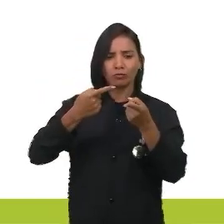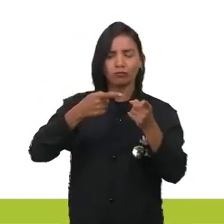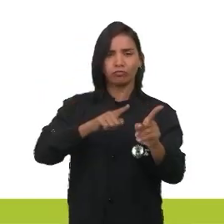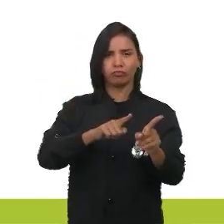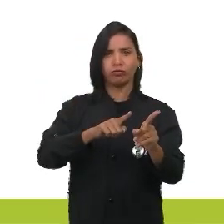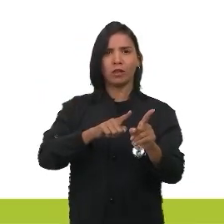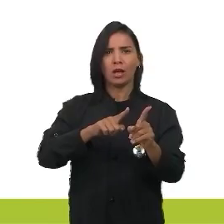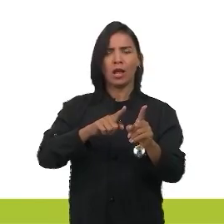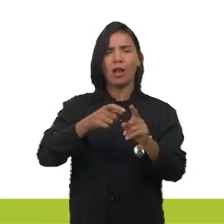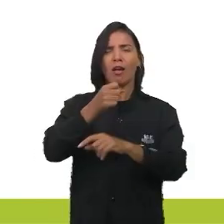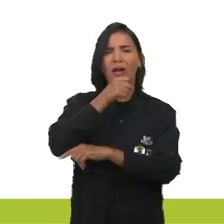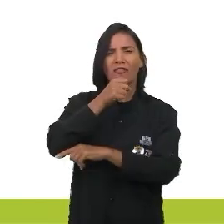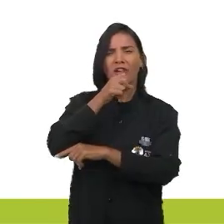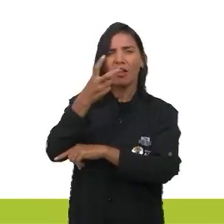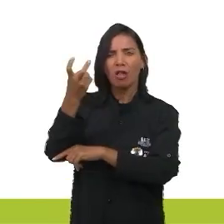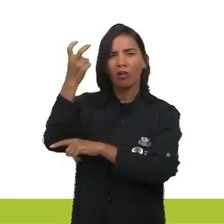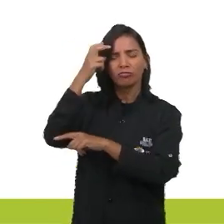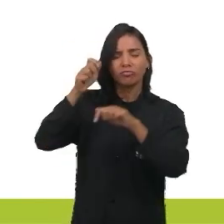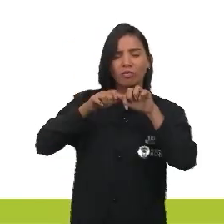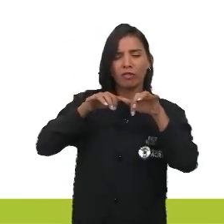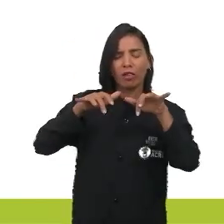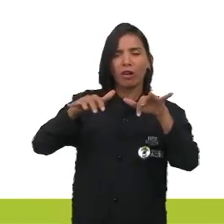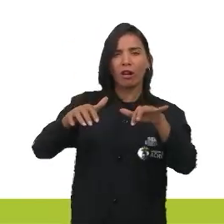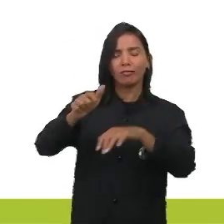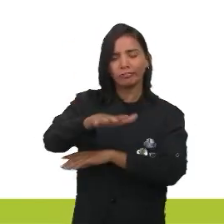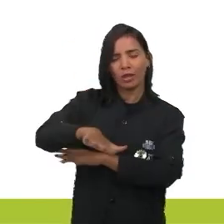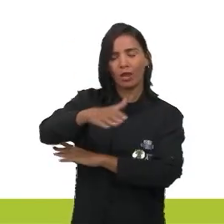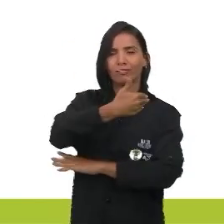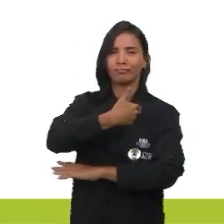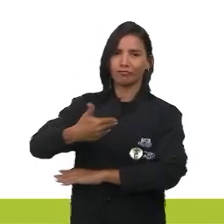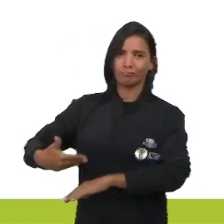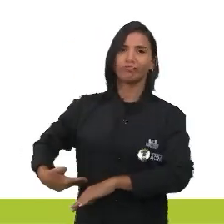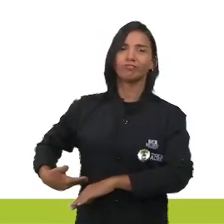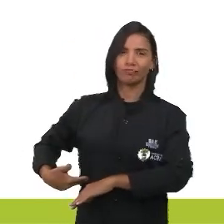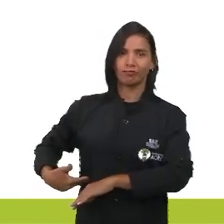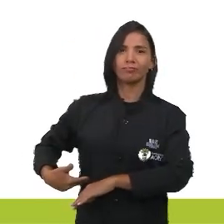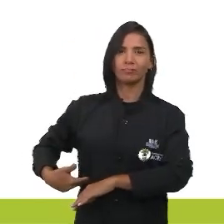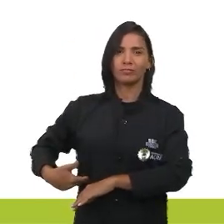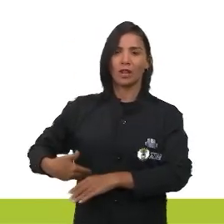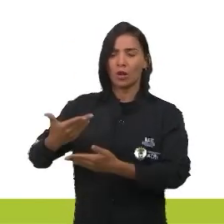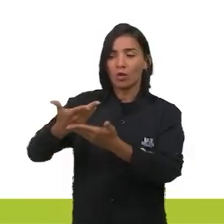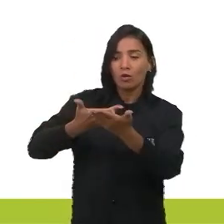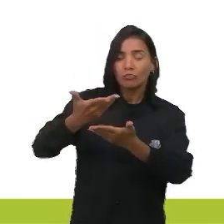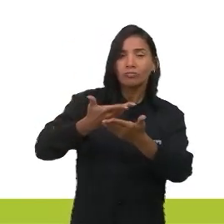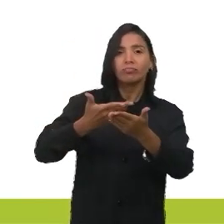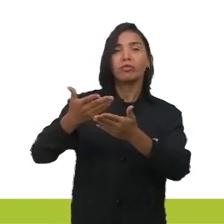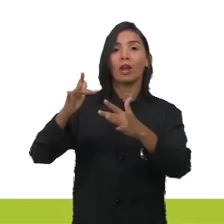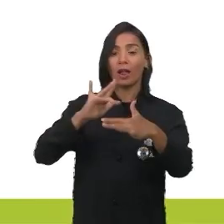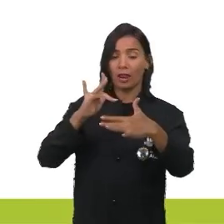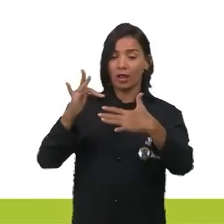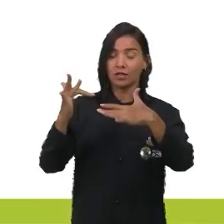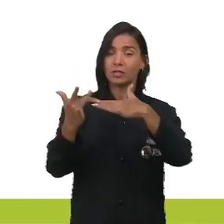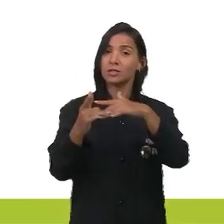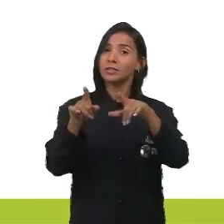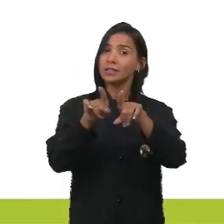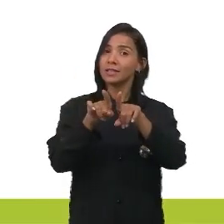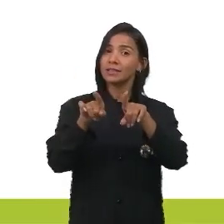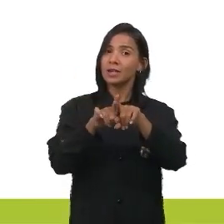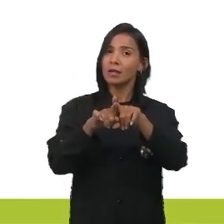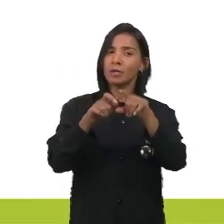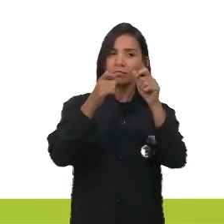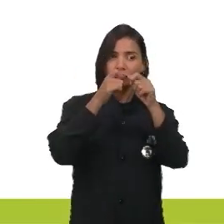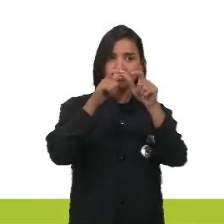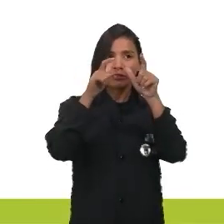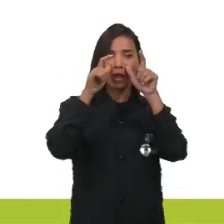velha cultura disseminada na esfera pública, a participação nas redes sociais, a observação